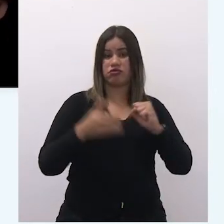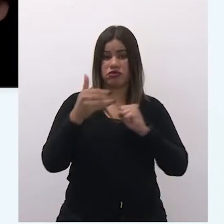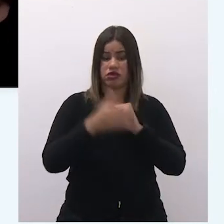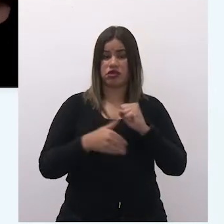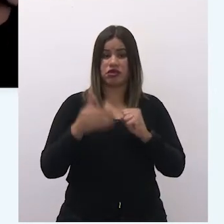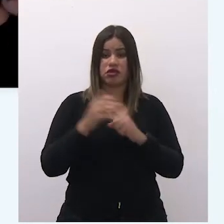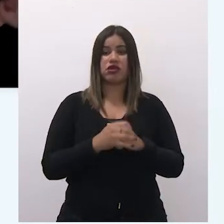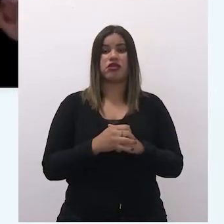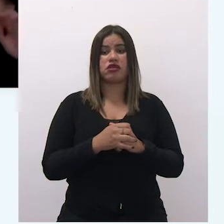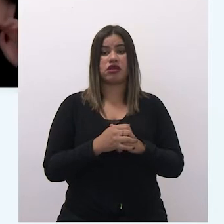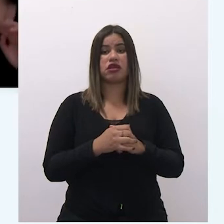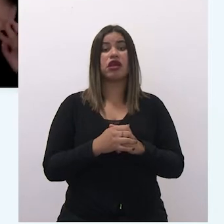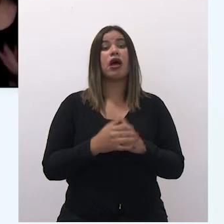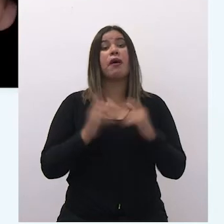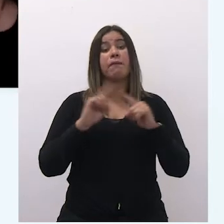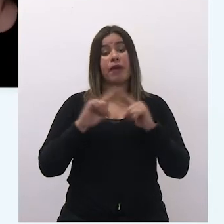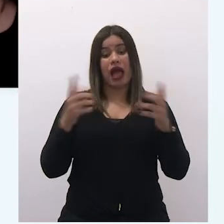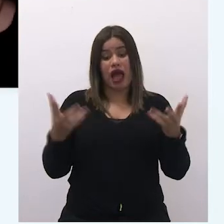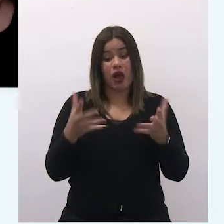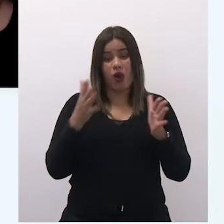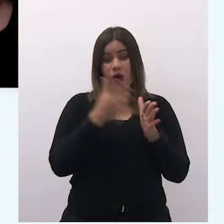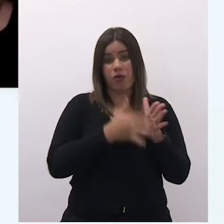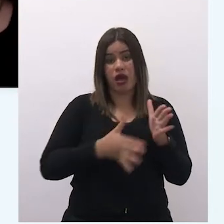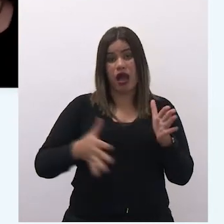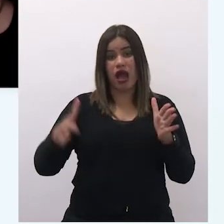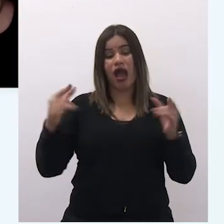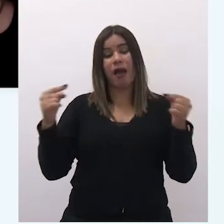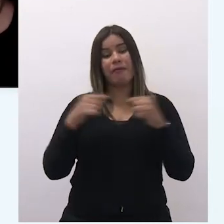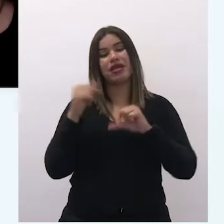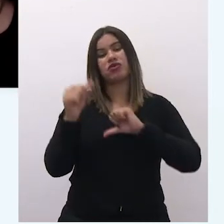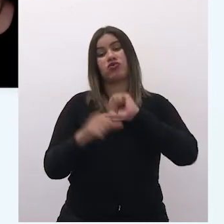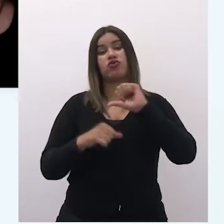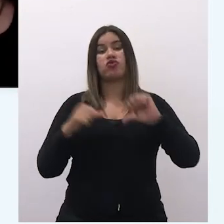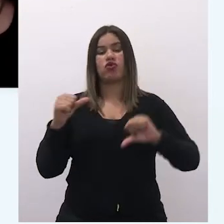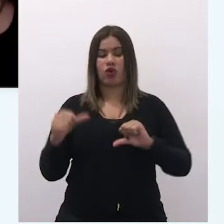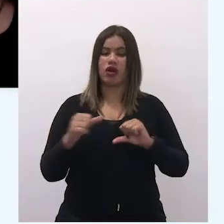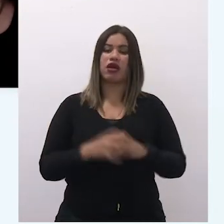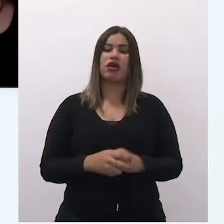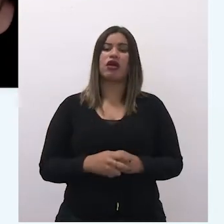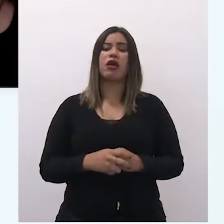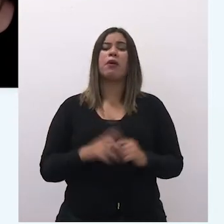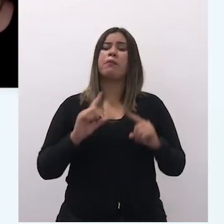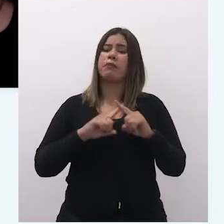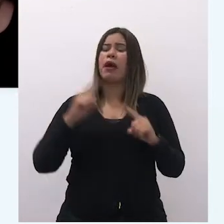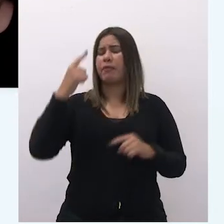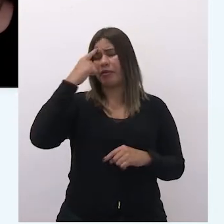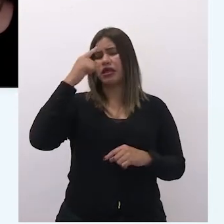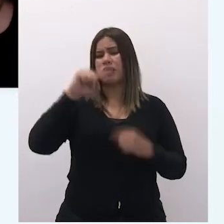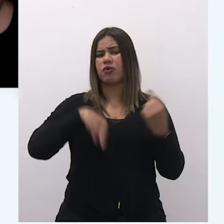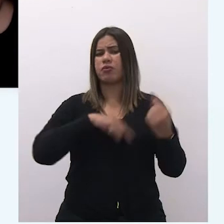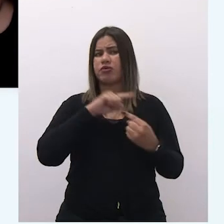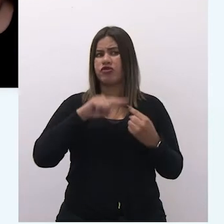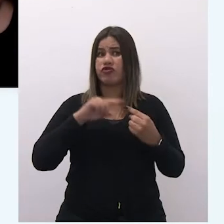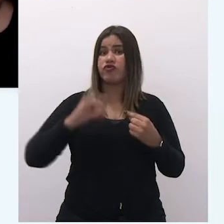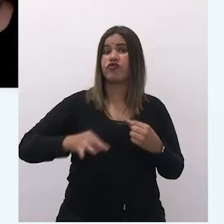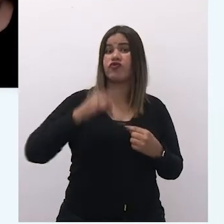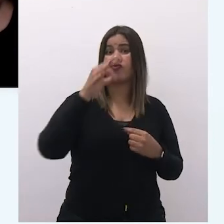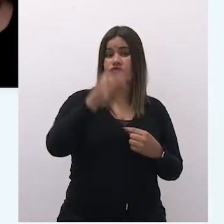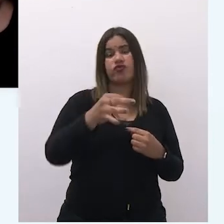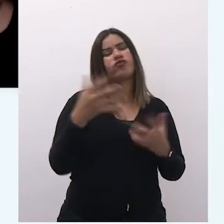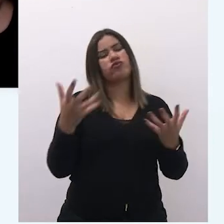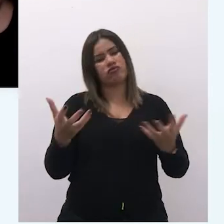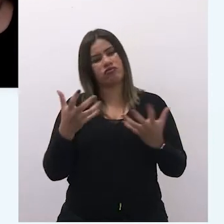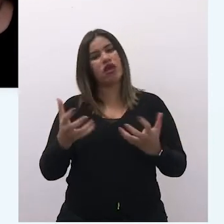chamou na sua fala, de transitória. Mas só que a gente precisa pensar nesses objetivos que queremos lá no final.